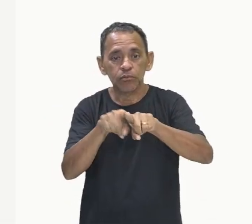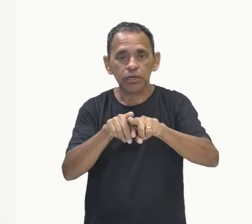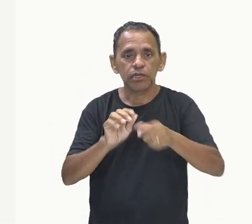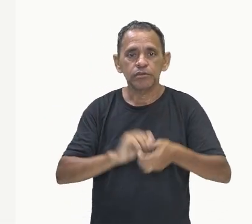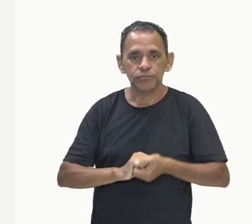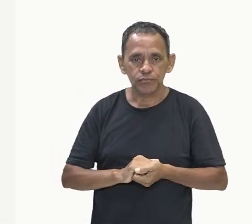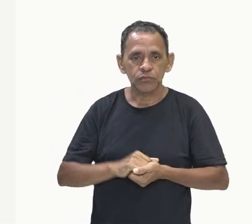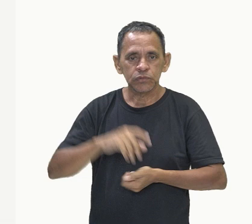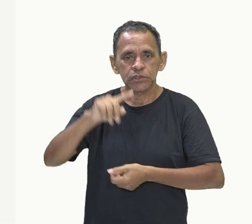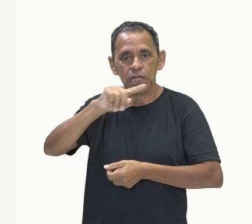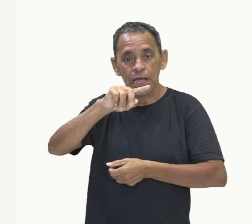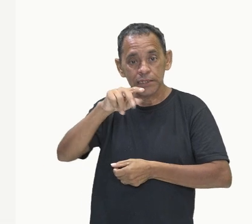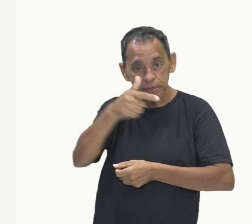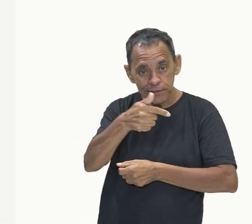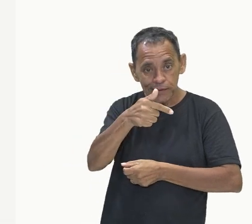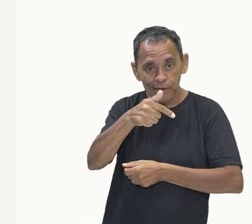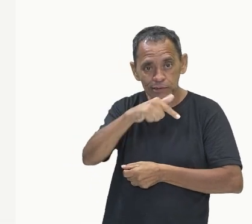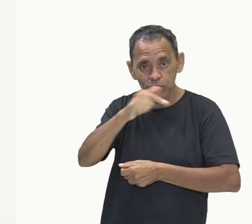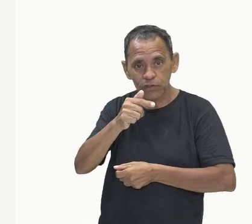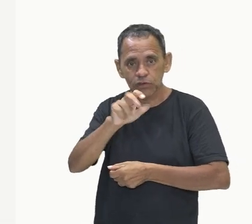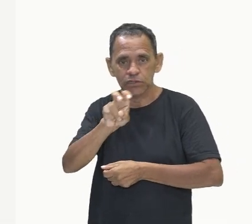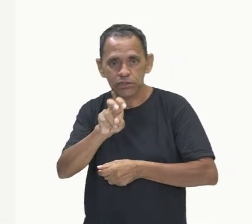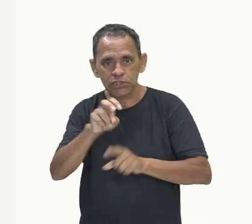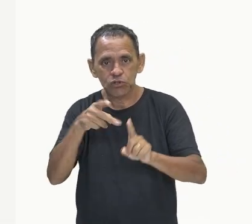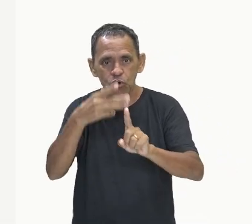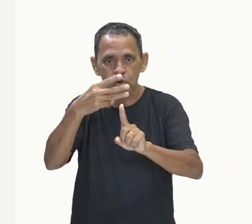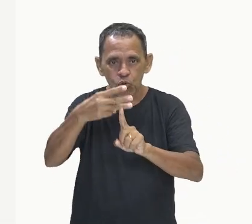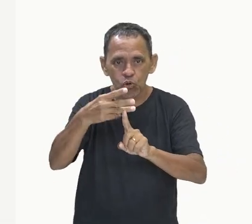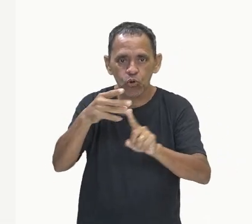né? Então,